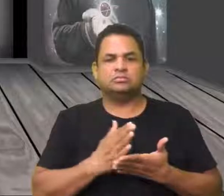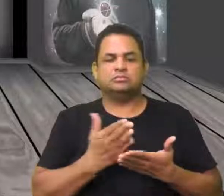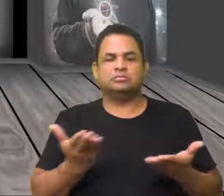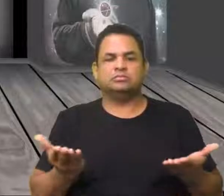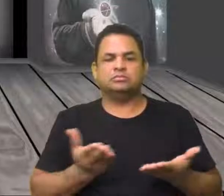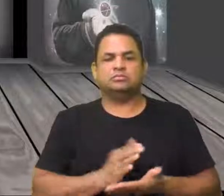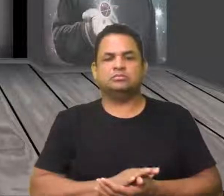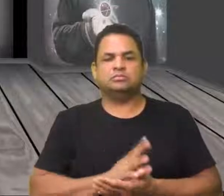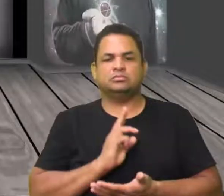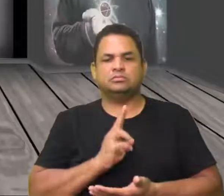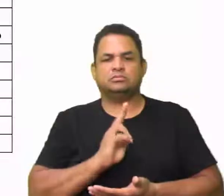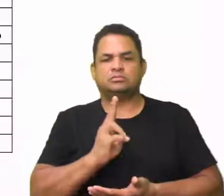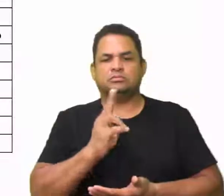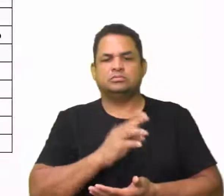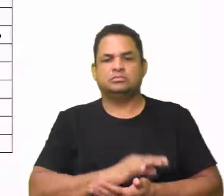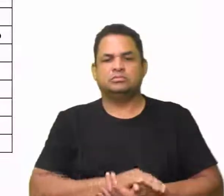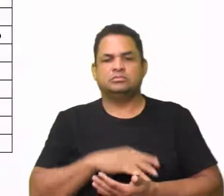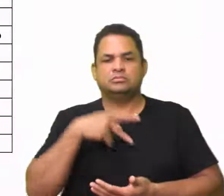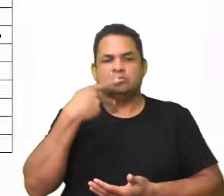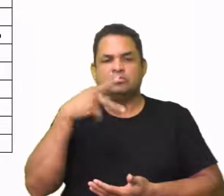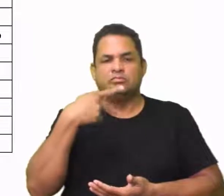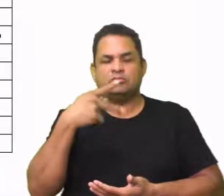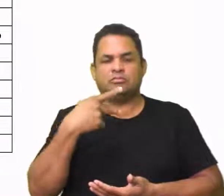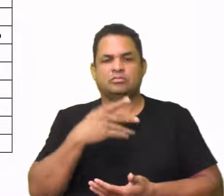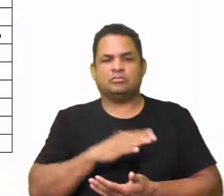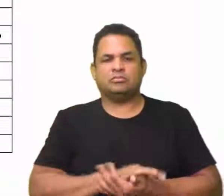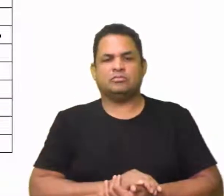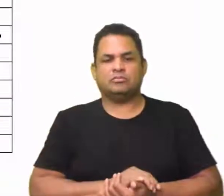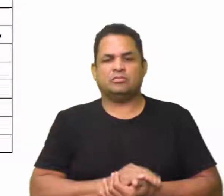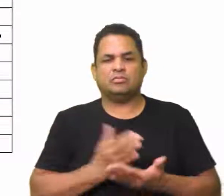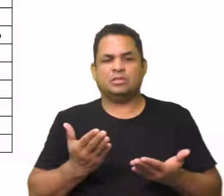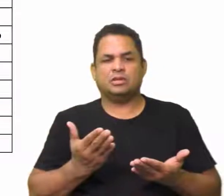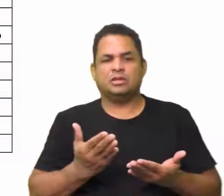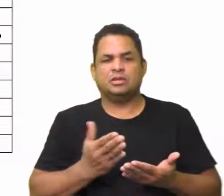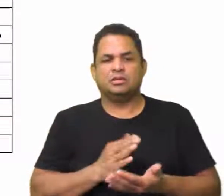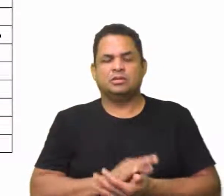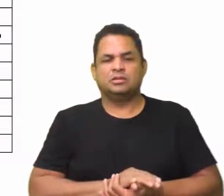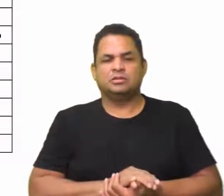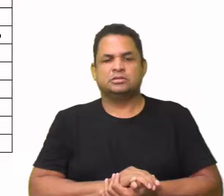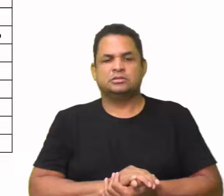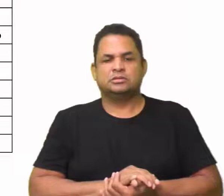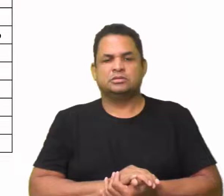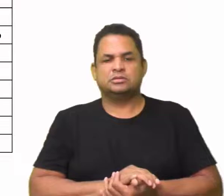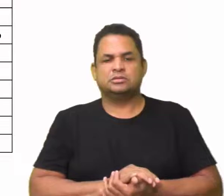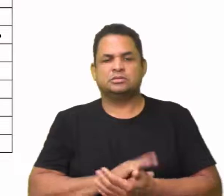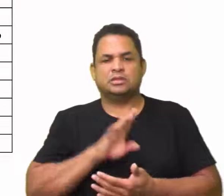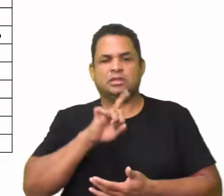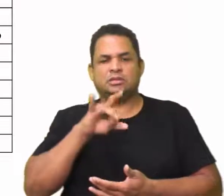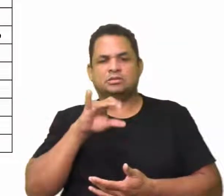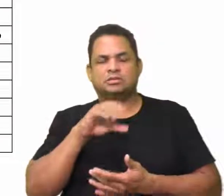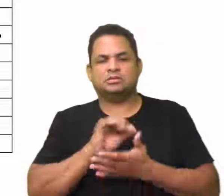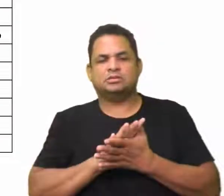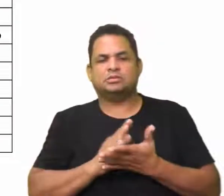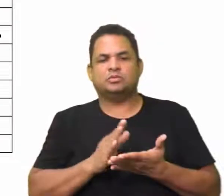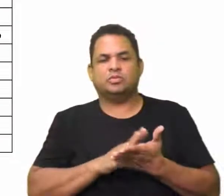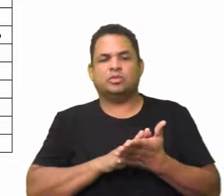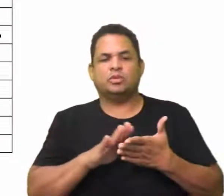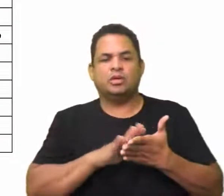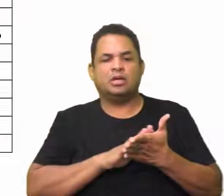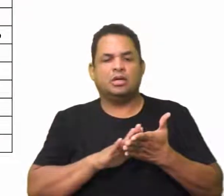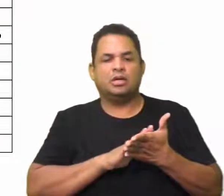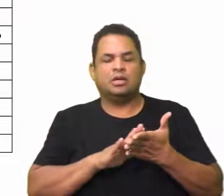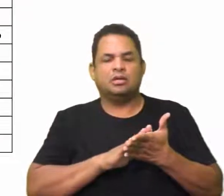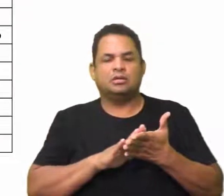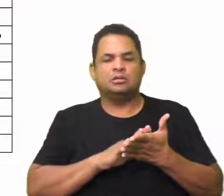Então, dando continuidade aí, falamos da tabela triboelétrica envolvendo... Eletrização por atrito, né? Essa tabela é importante porque